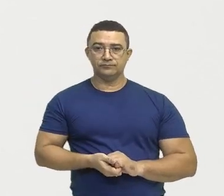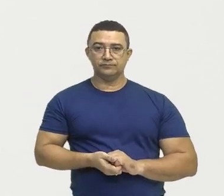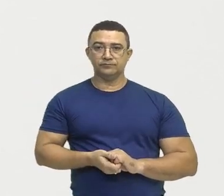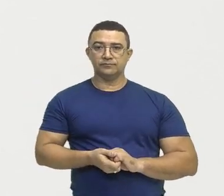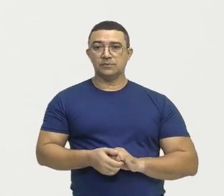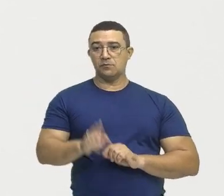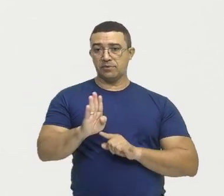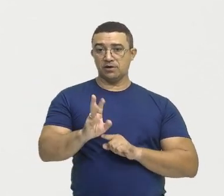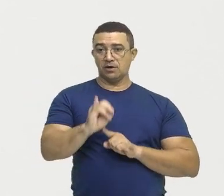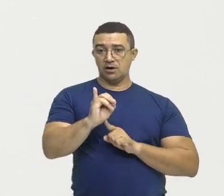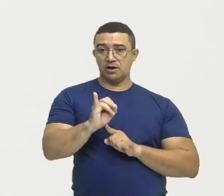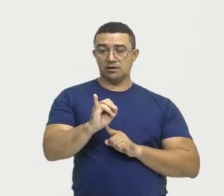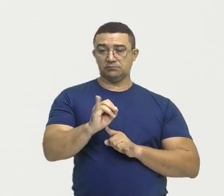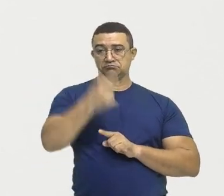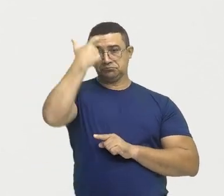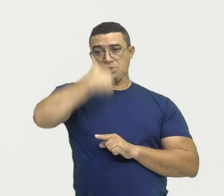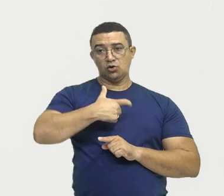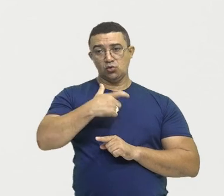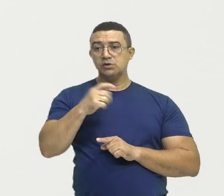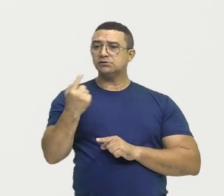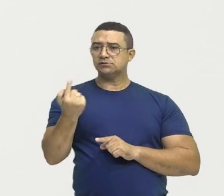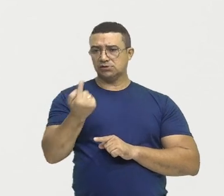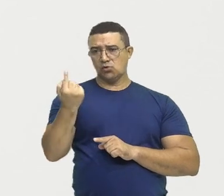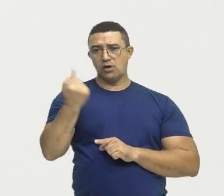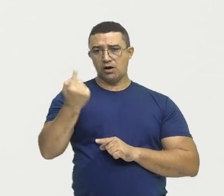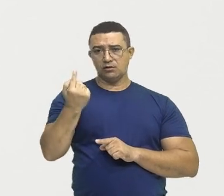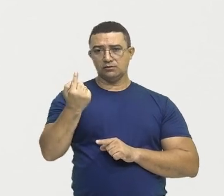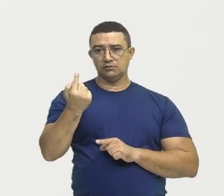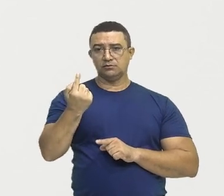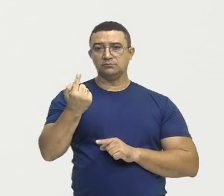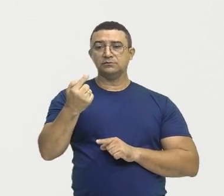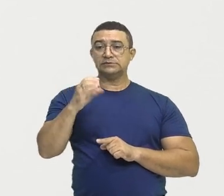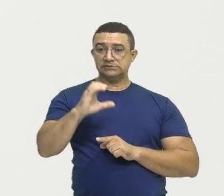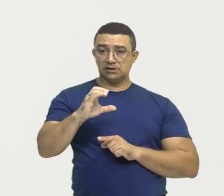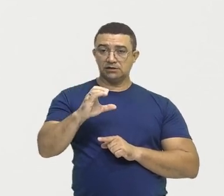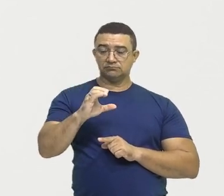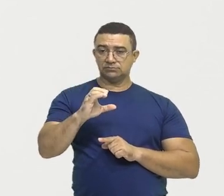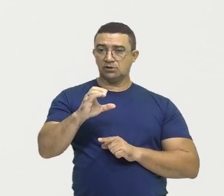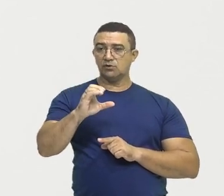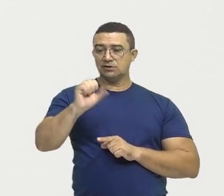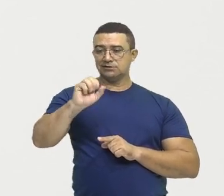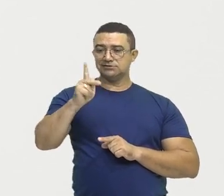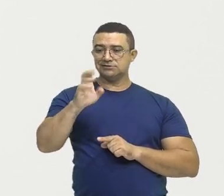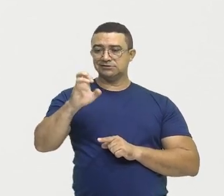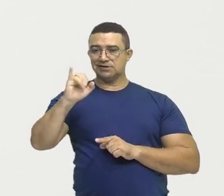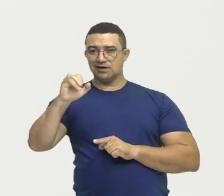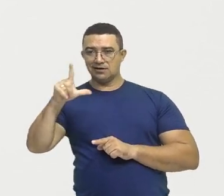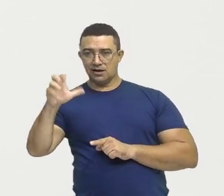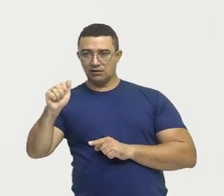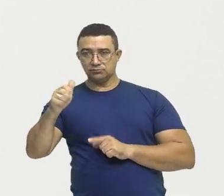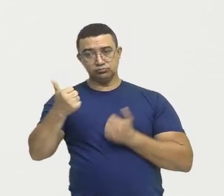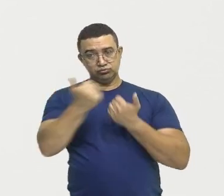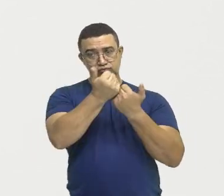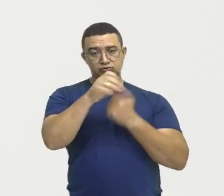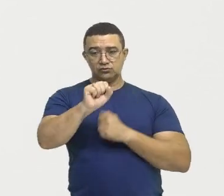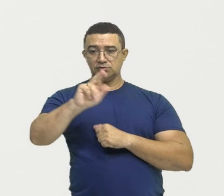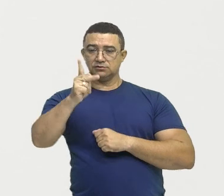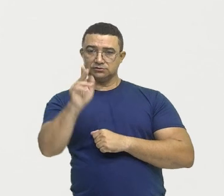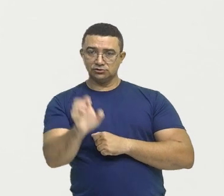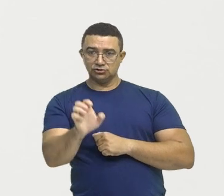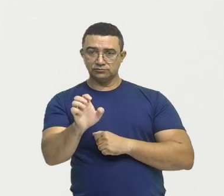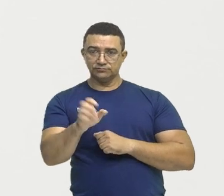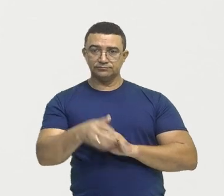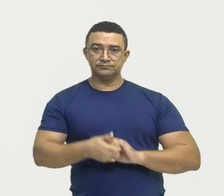pessoa do singular, eu. E nós temos, então, na letra C, Sheila, né, que é uma palavra equivalente, está